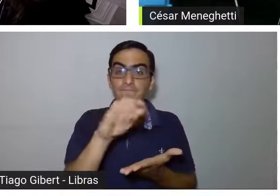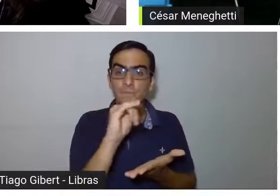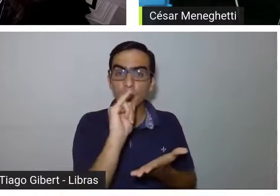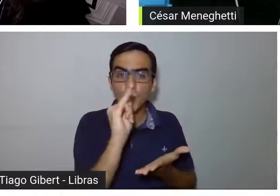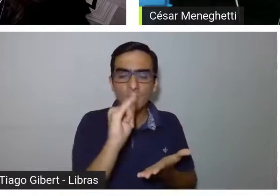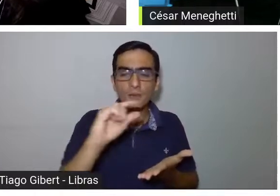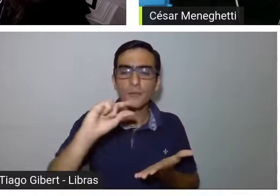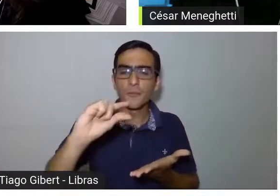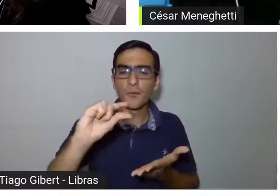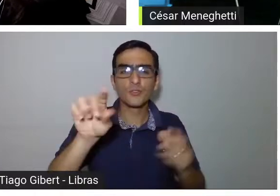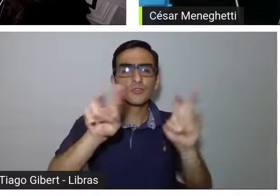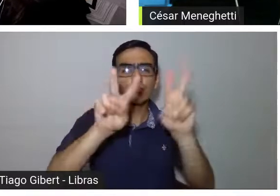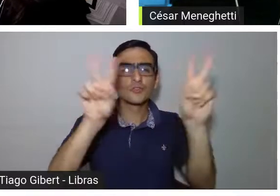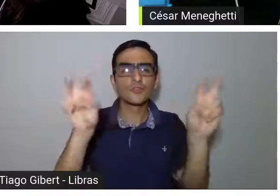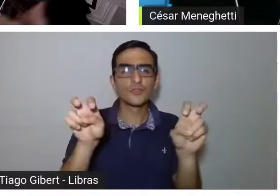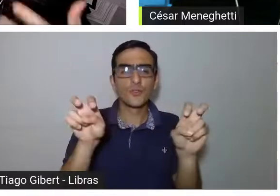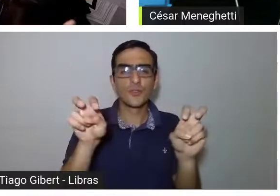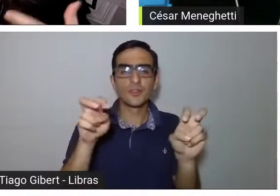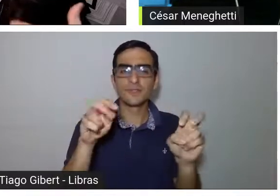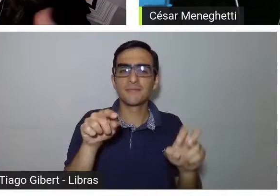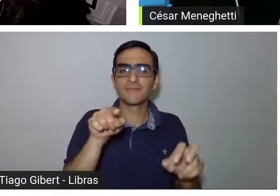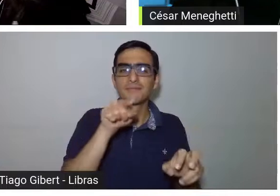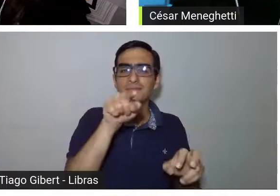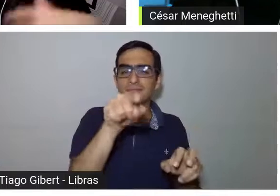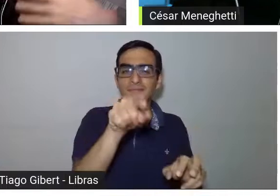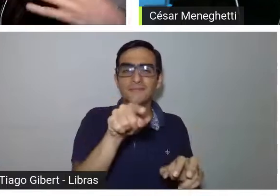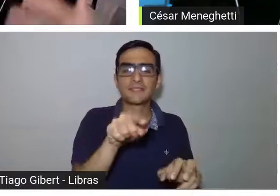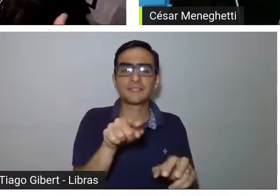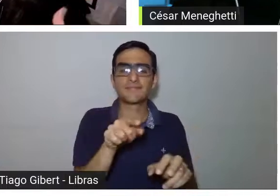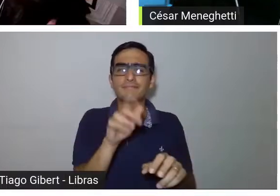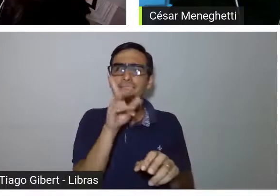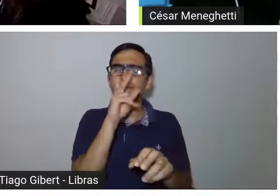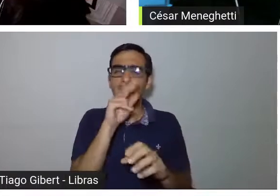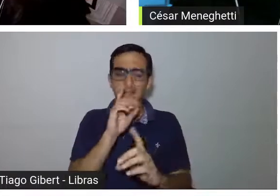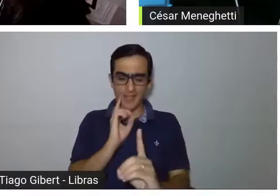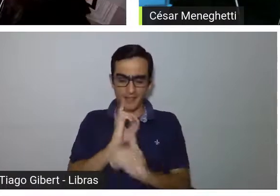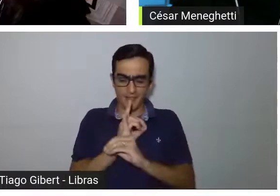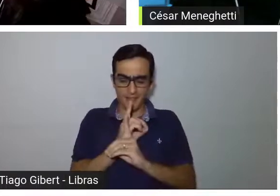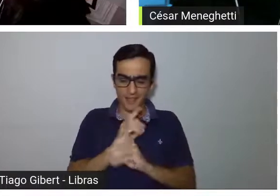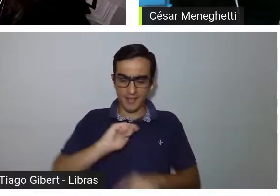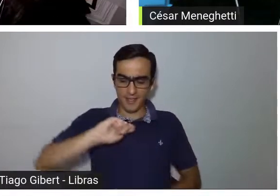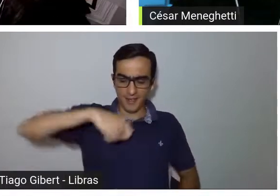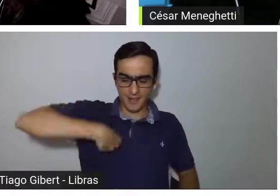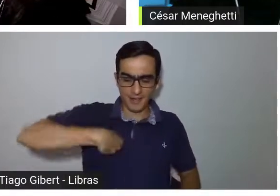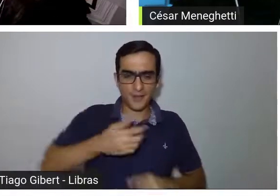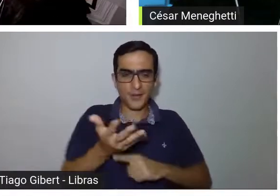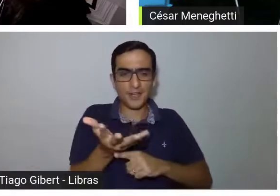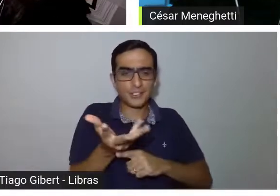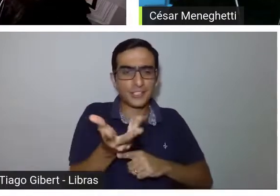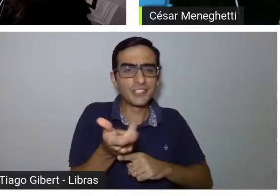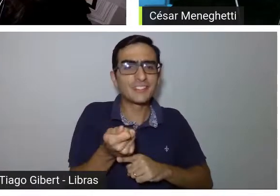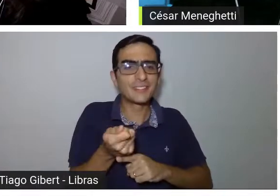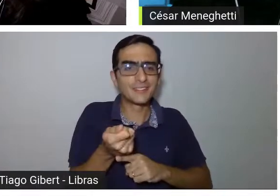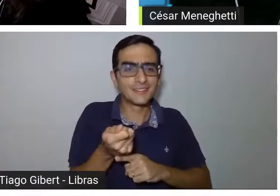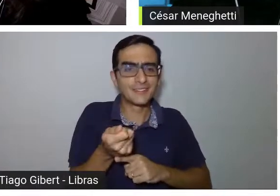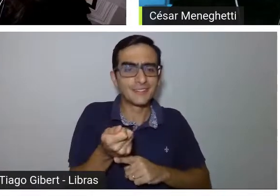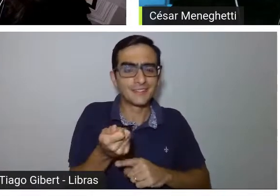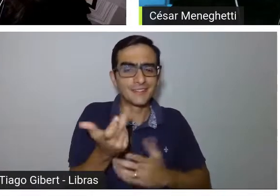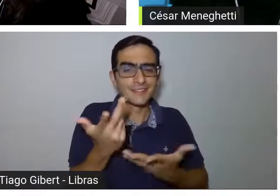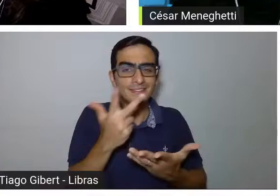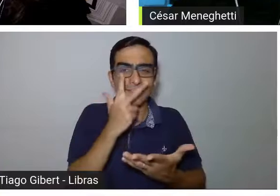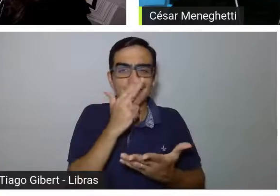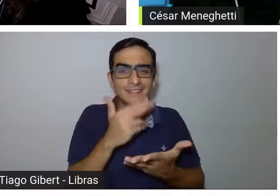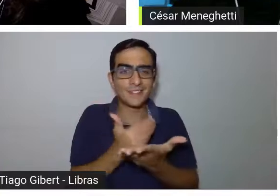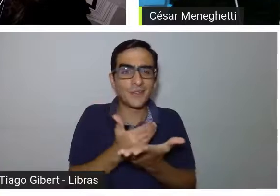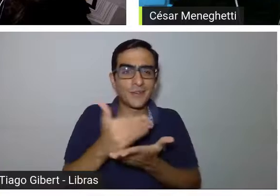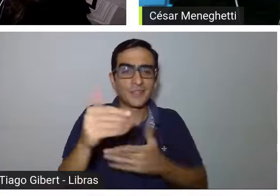um pouquinho para a gente quando que você se reconheceu artista, como que você começou o